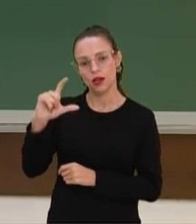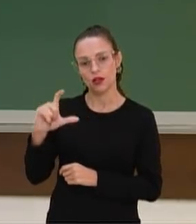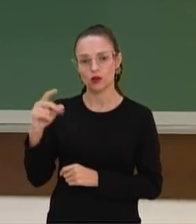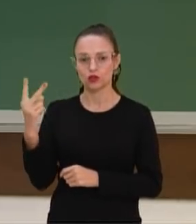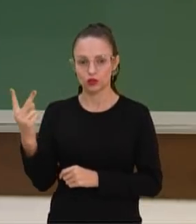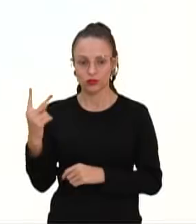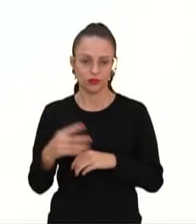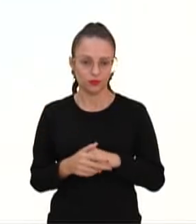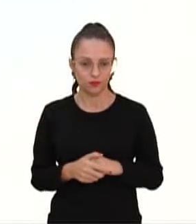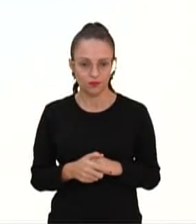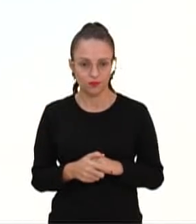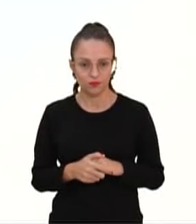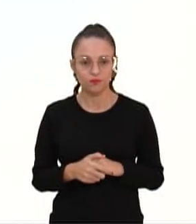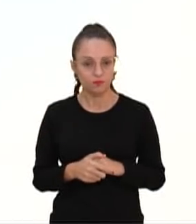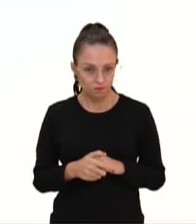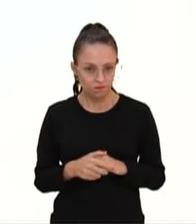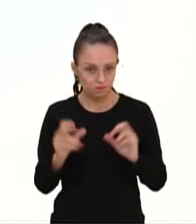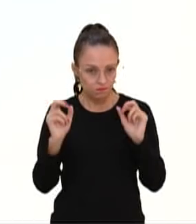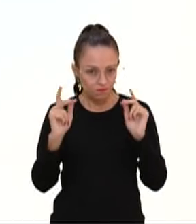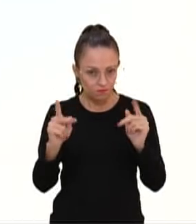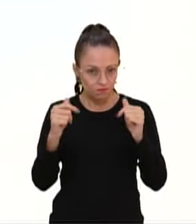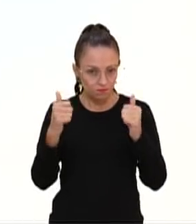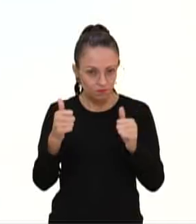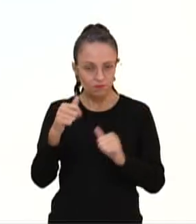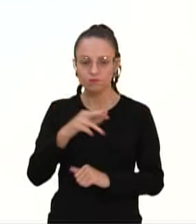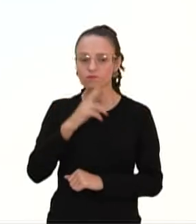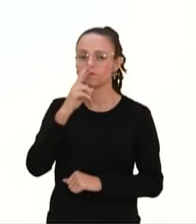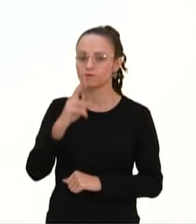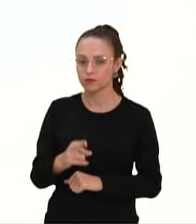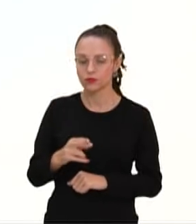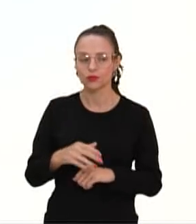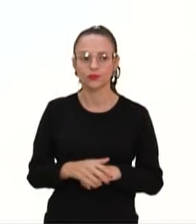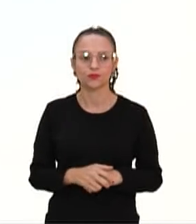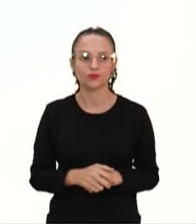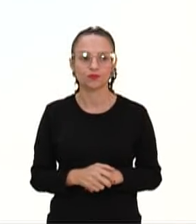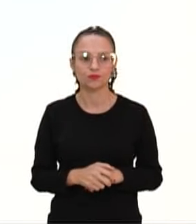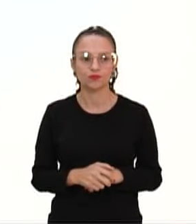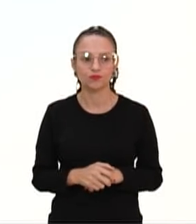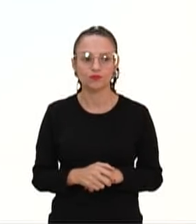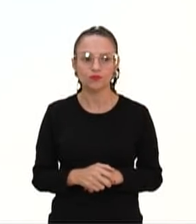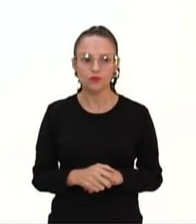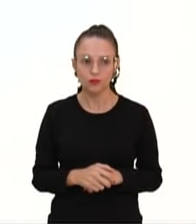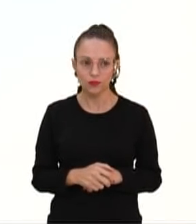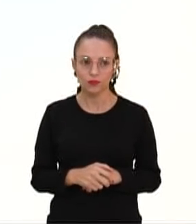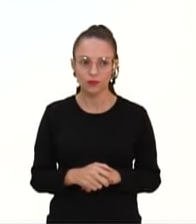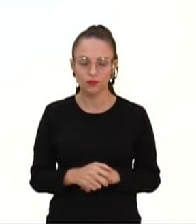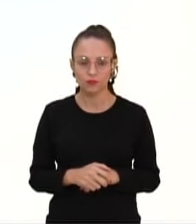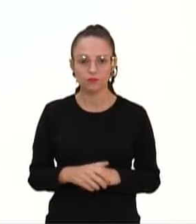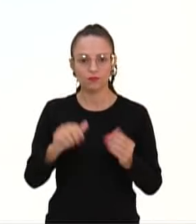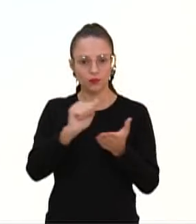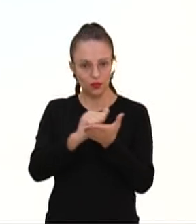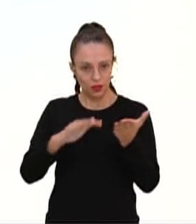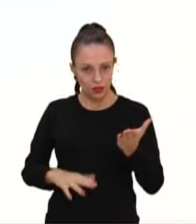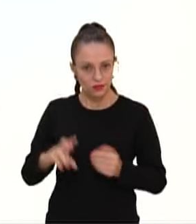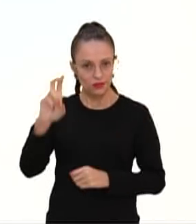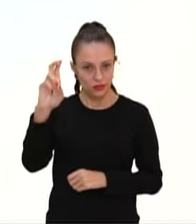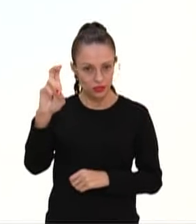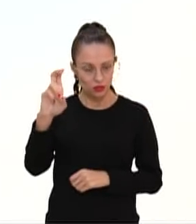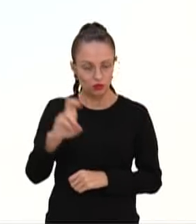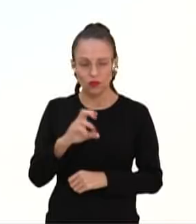que 2. Ok? Essa é a resposta para o exercício 4. No exercício